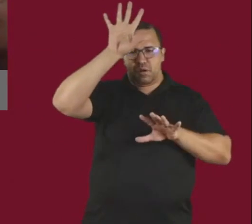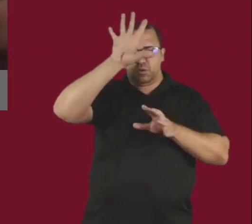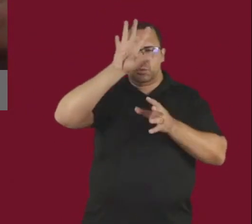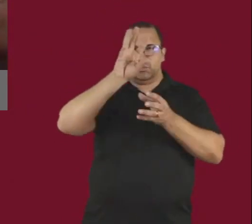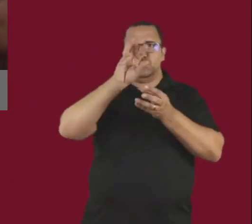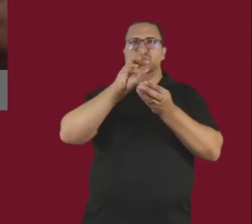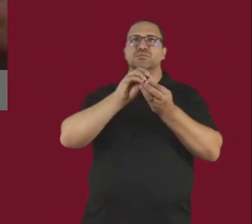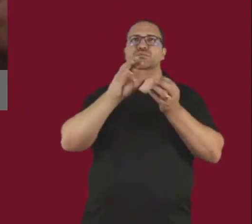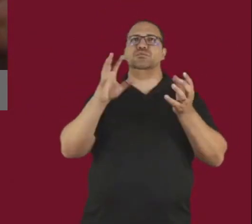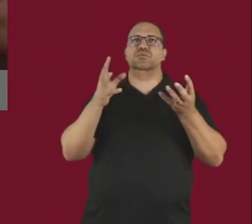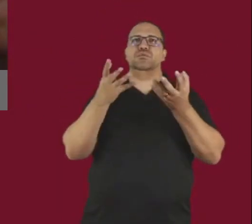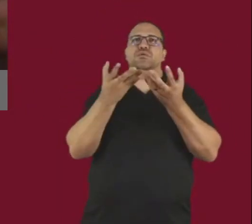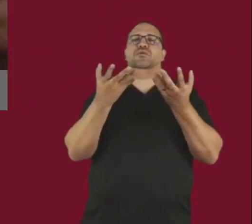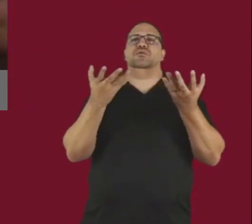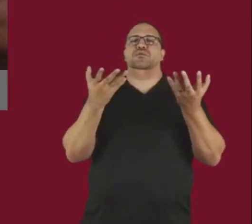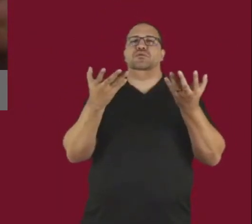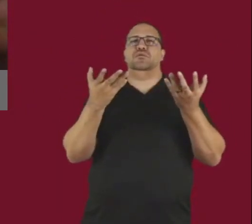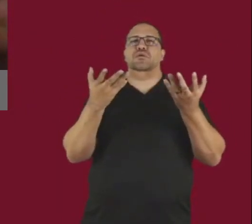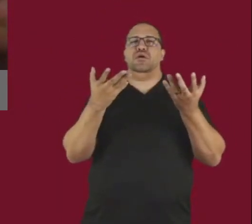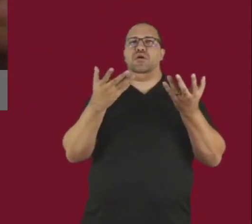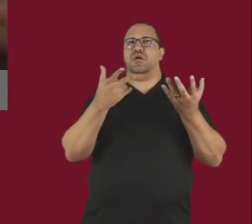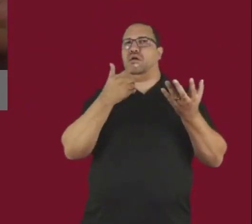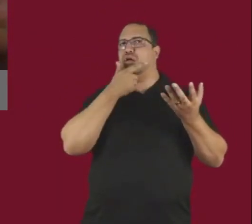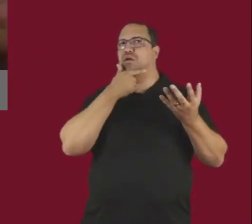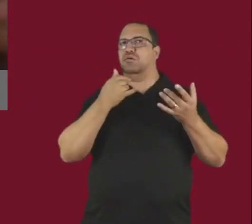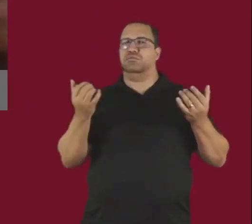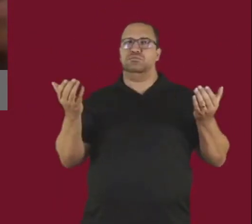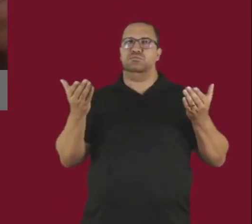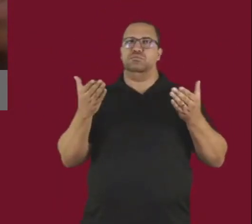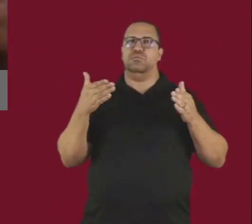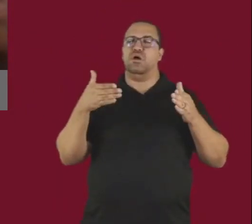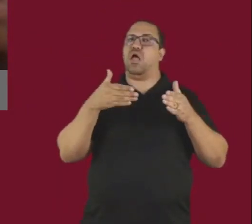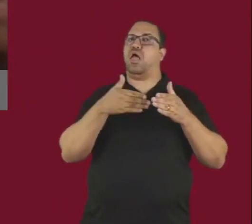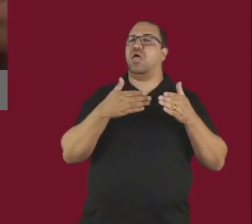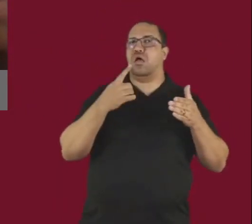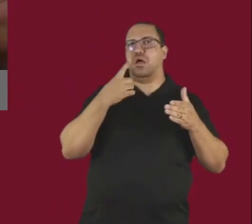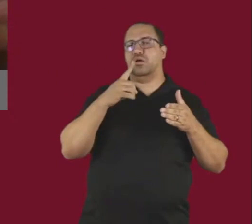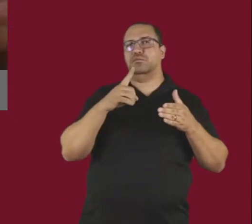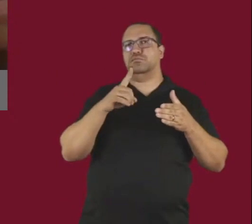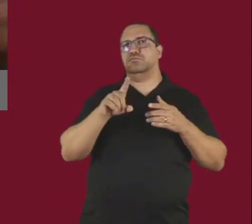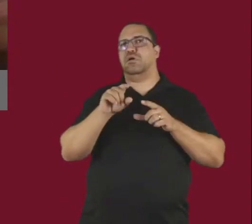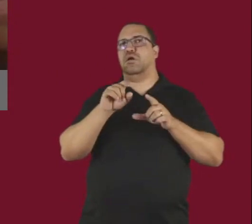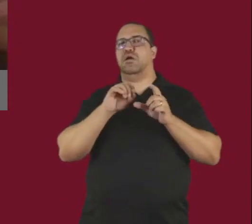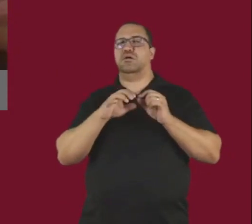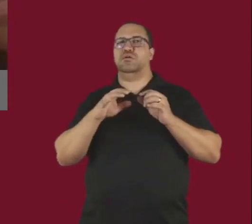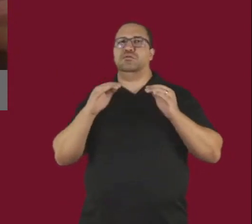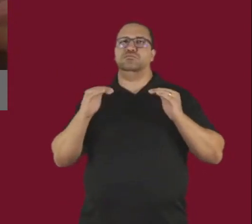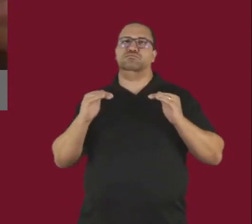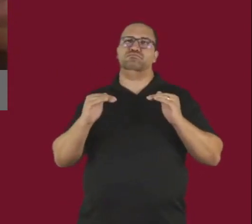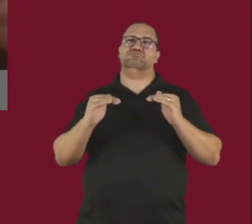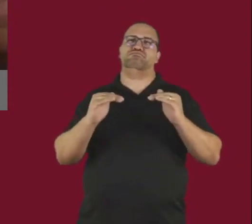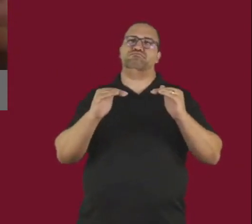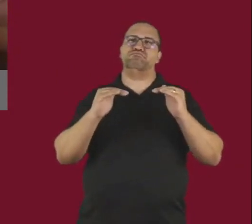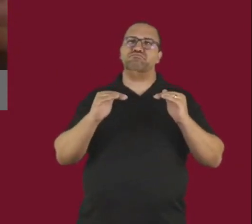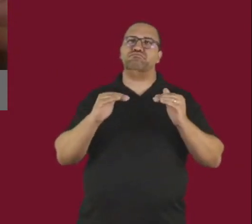patriarcal, masculina, binária, que nos trouxe até aqui e que domina ainda a COP, que